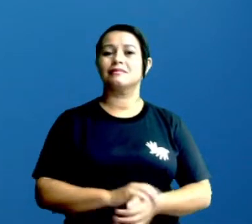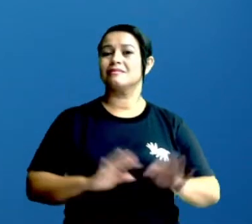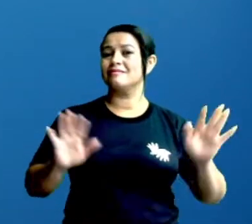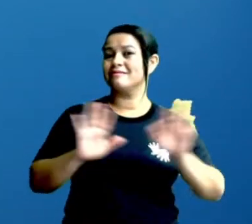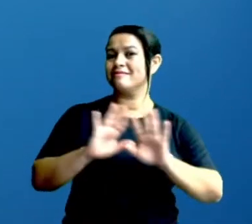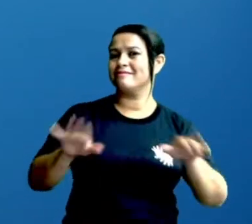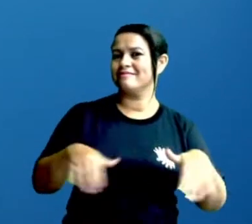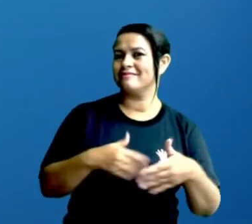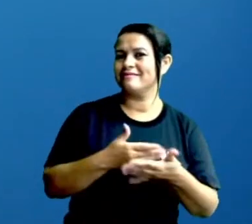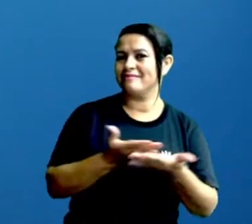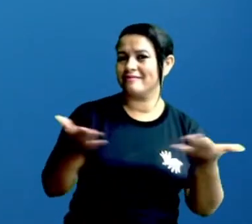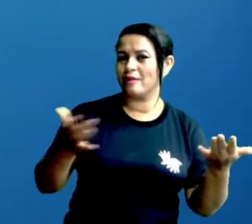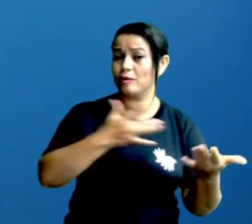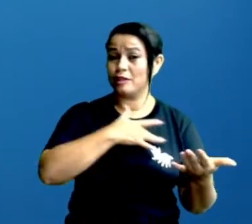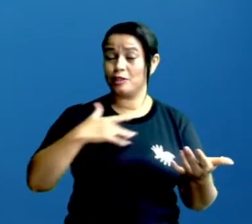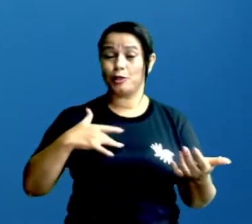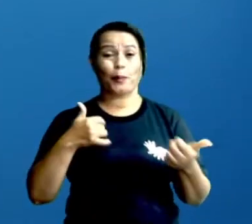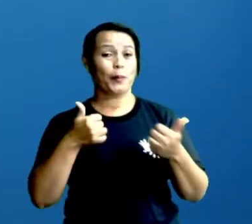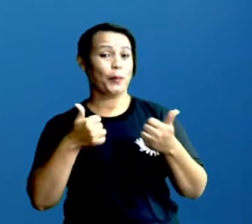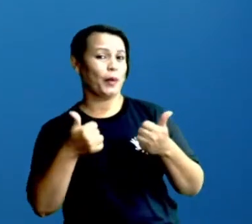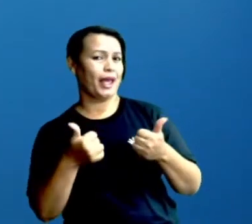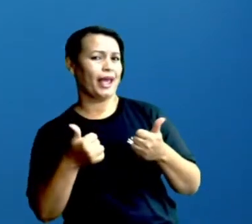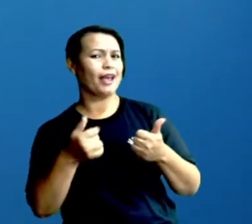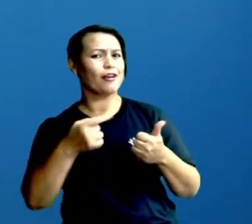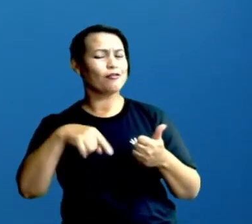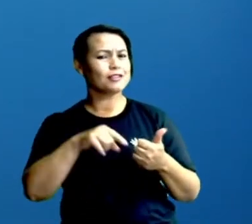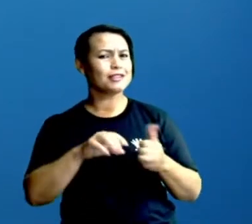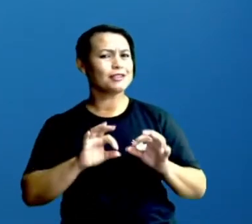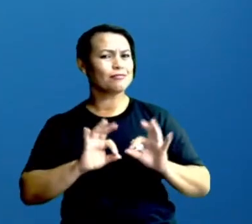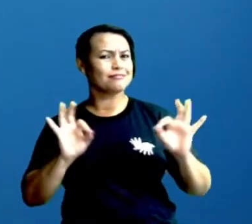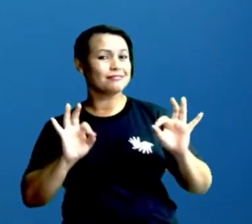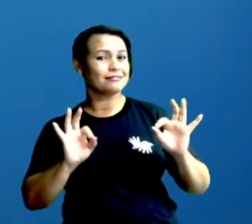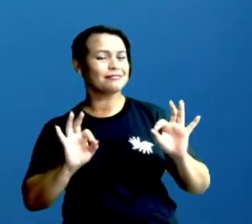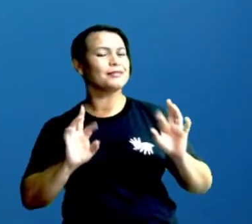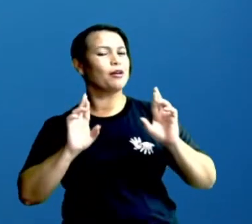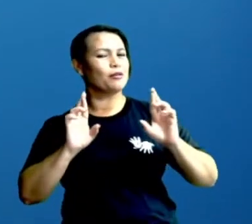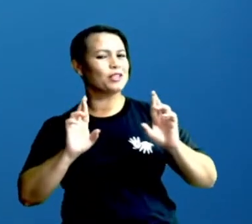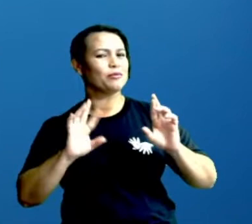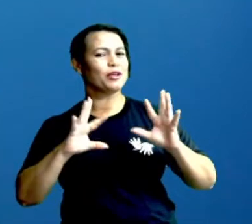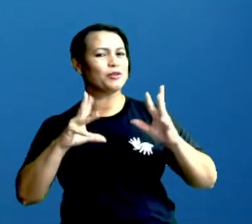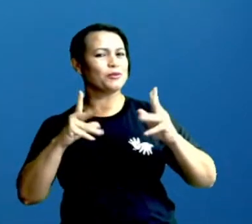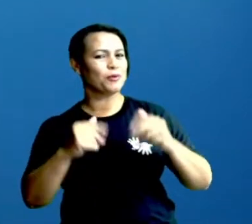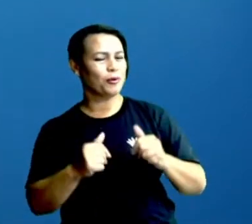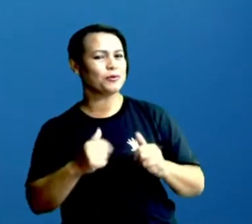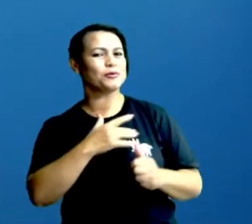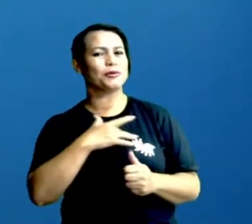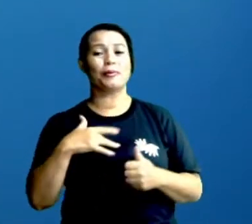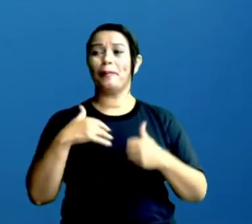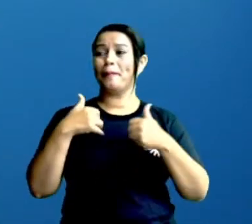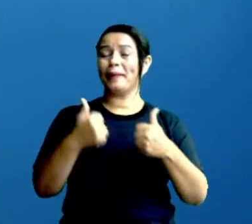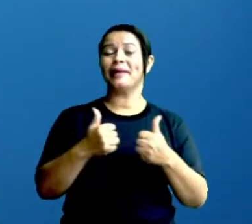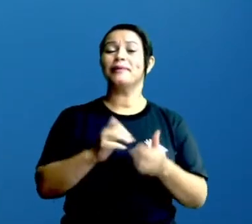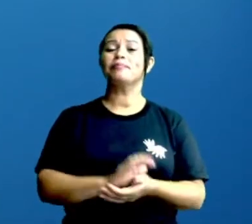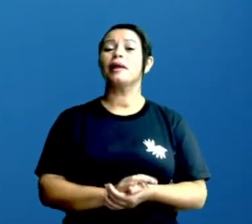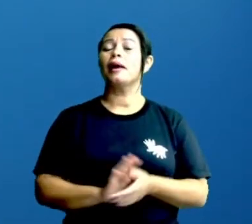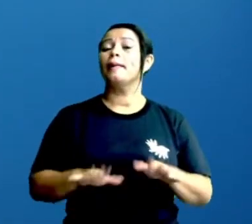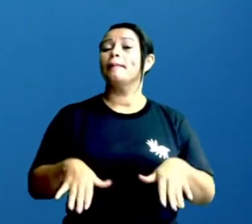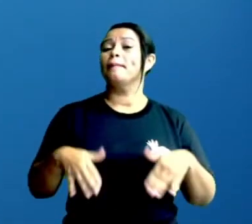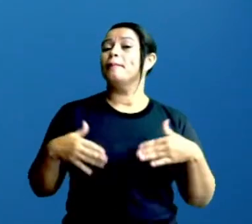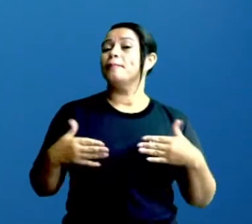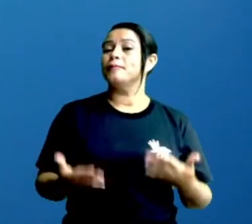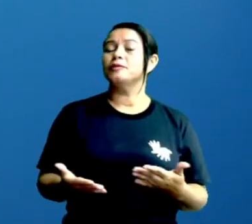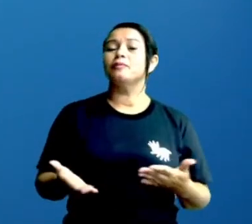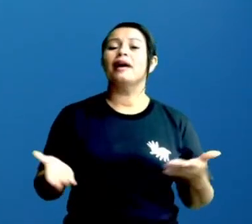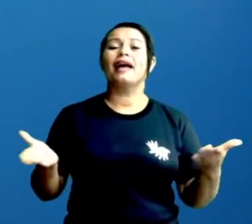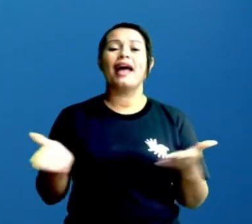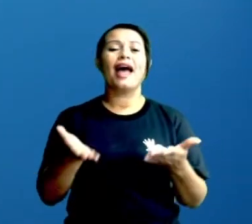E aí, turma? Tudo bem com vocês? Como vocês estão? Espero que estejam todos bem. Pois bem, a